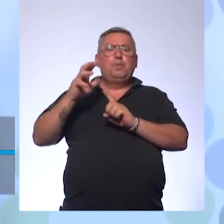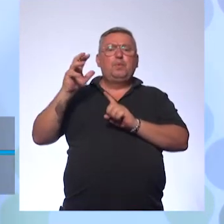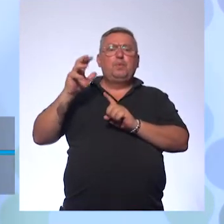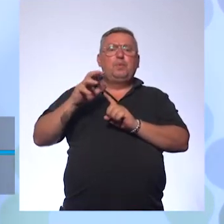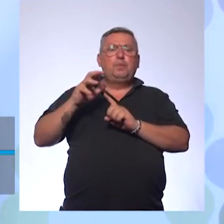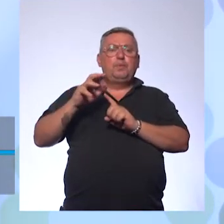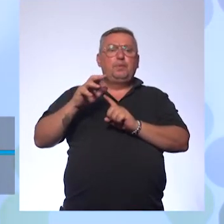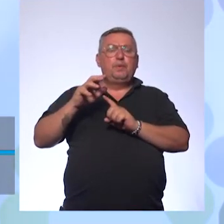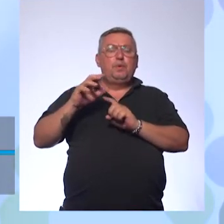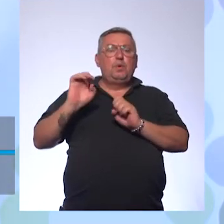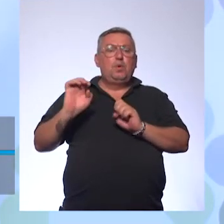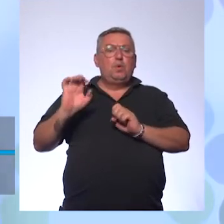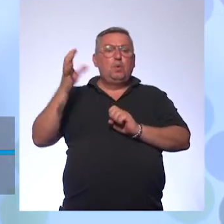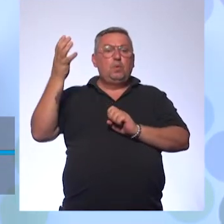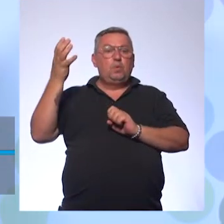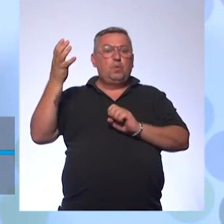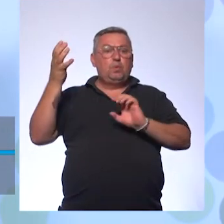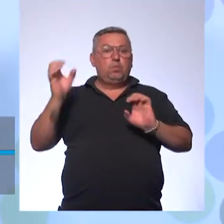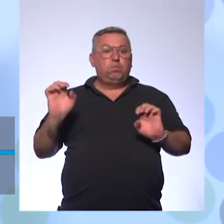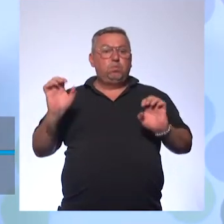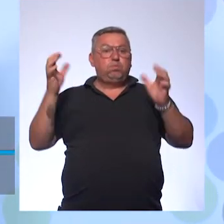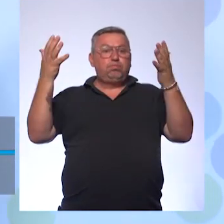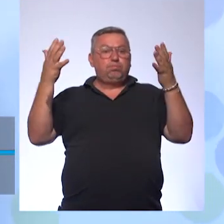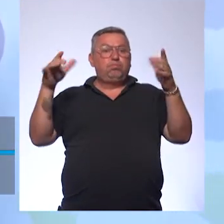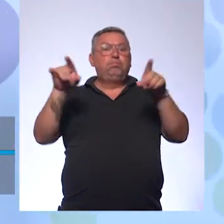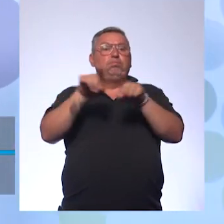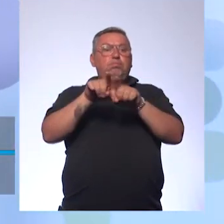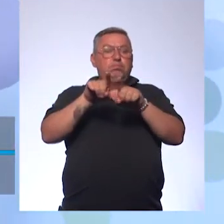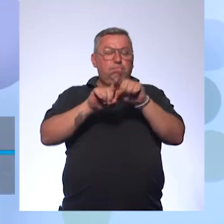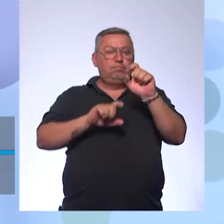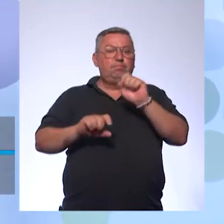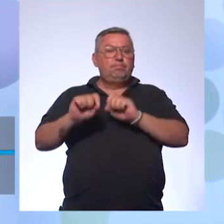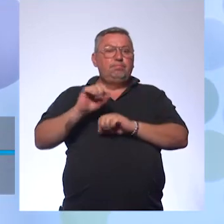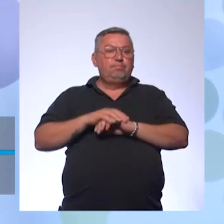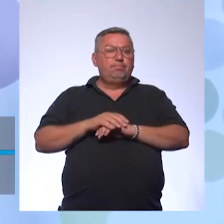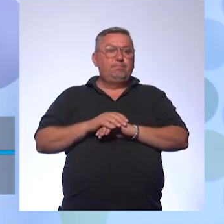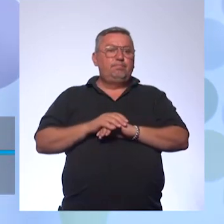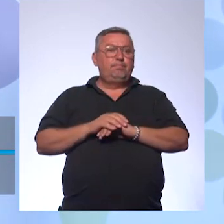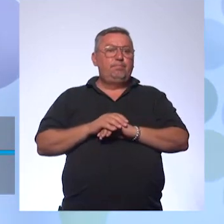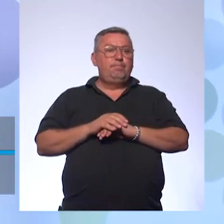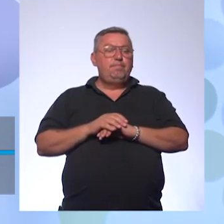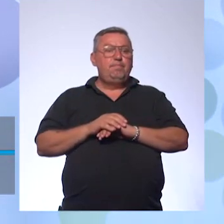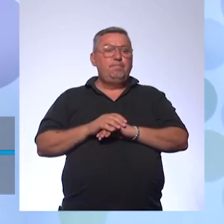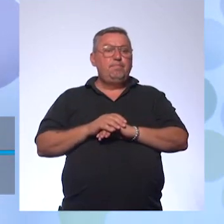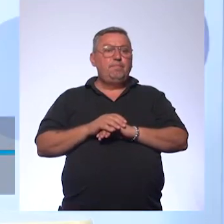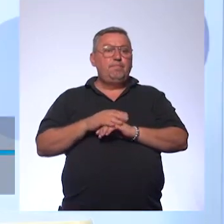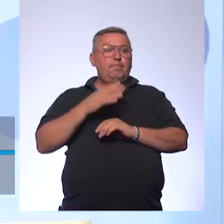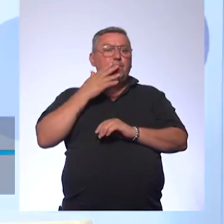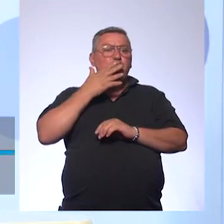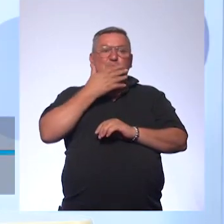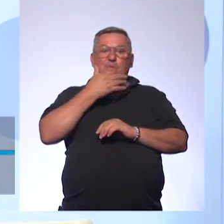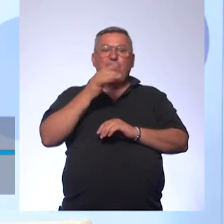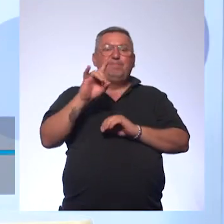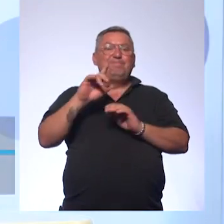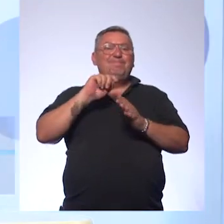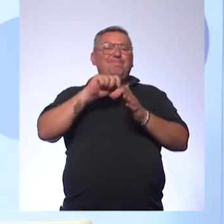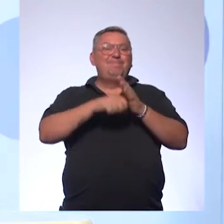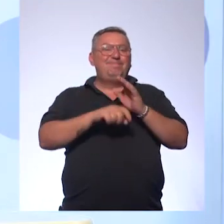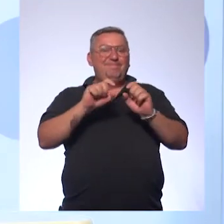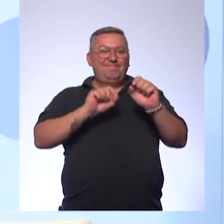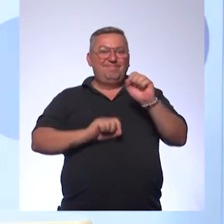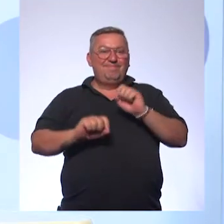Registro, o professor Francisco falou que a gente pode começar por lá, já nosso primeiro convite. Professor Edjoel e Magno, comecem